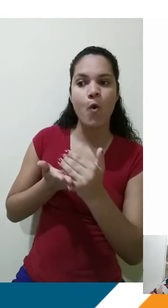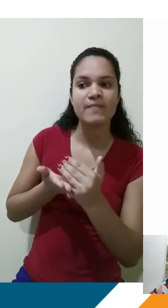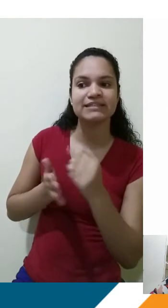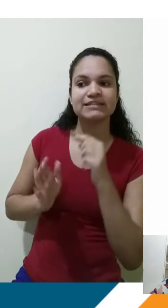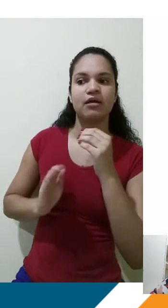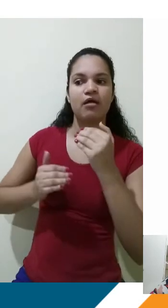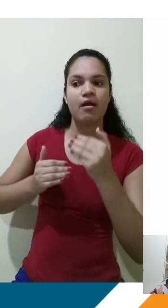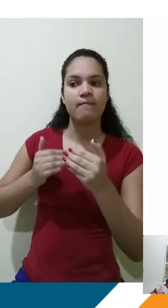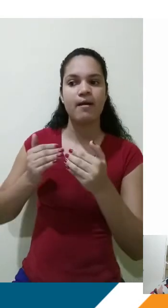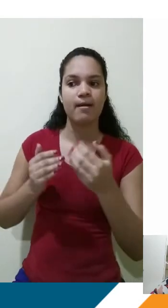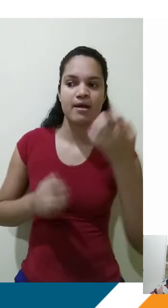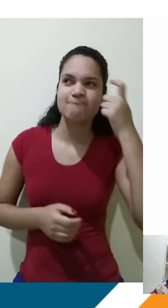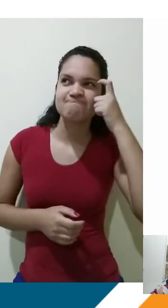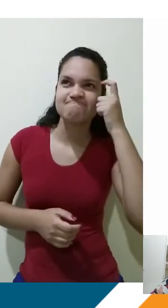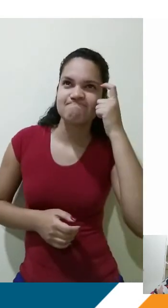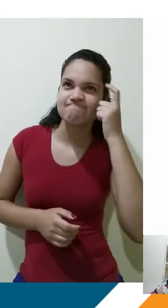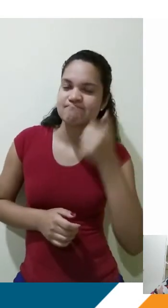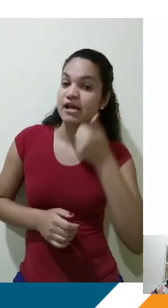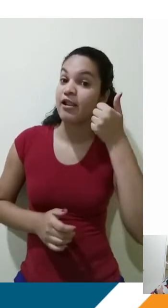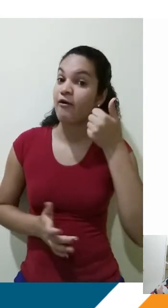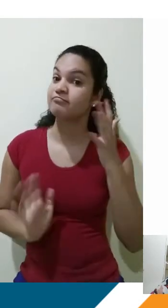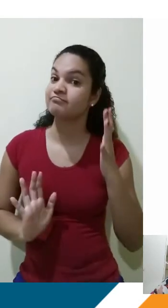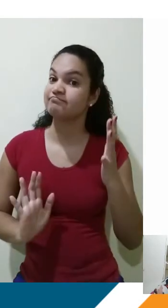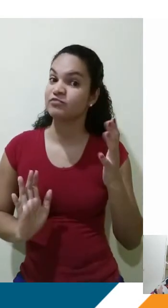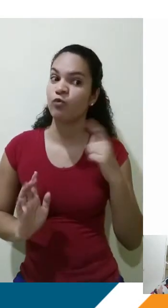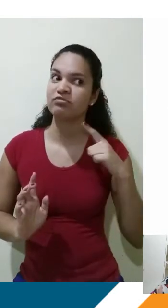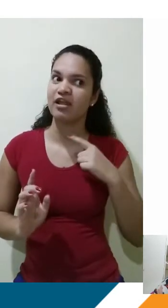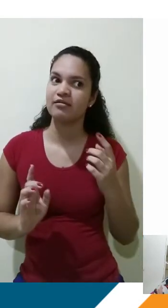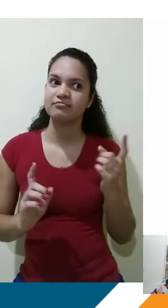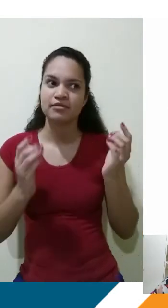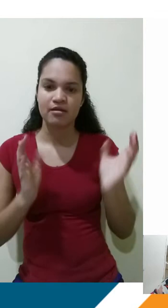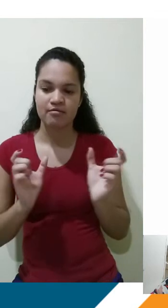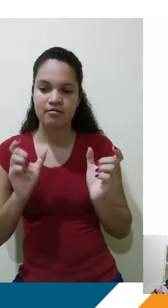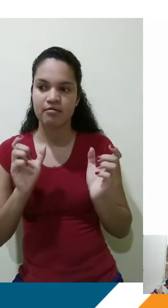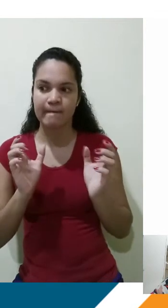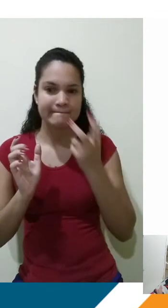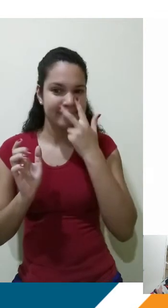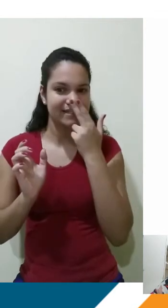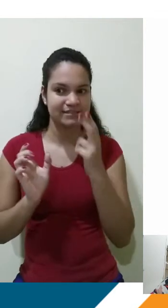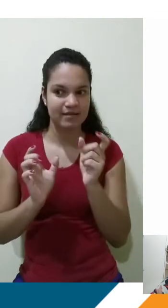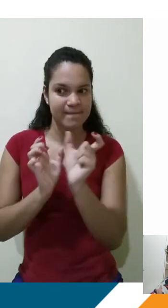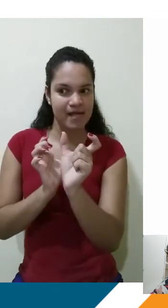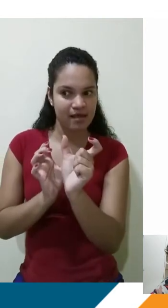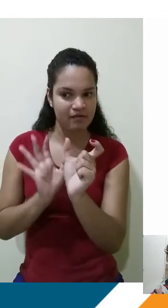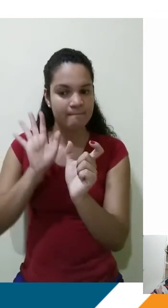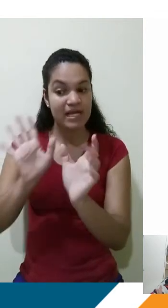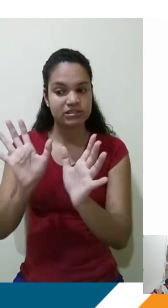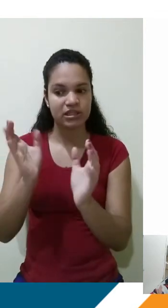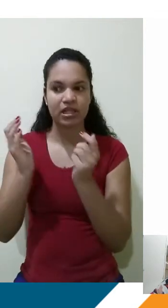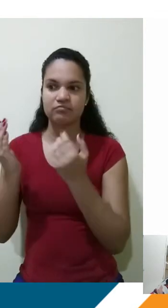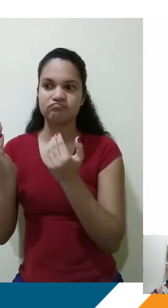marca isso geralmente como uma relação de adversidade, ou seja, de oposição. Então as pessoas estão se conscientizando da importância de não acreditar em tudo que leem nas redes